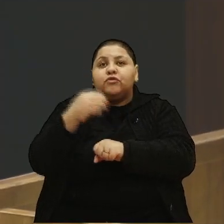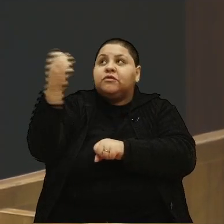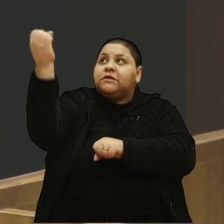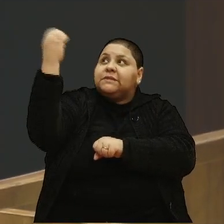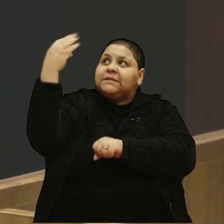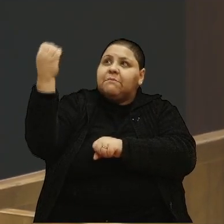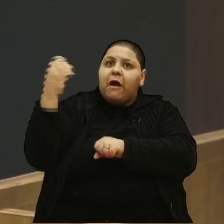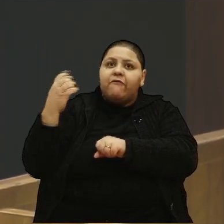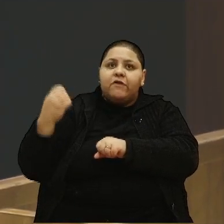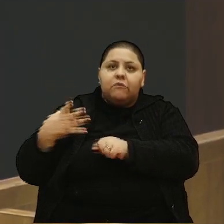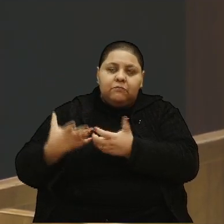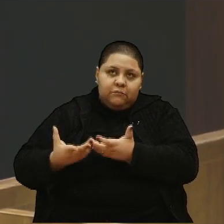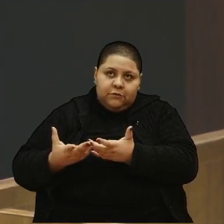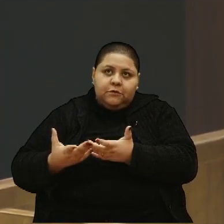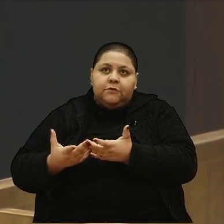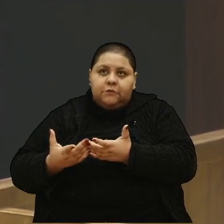semáforo.